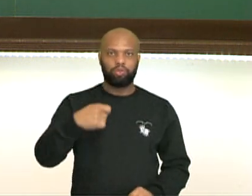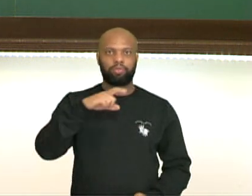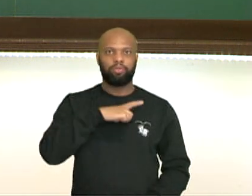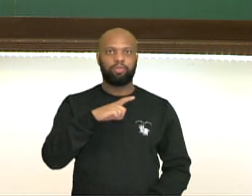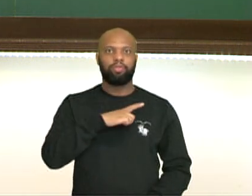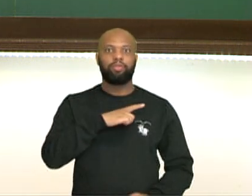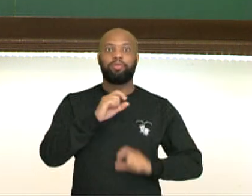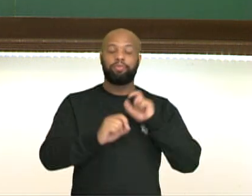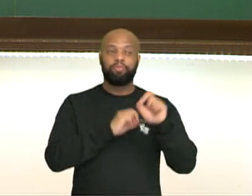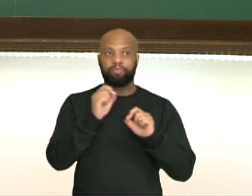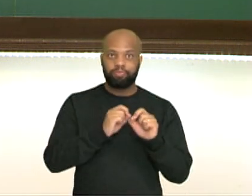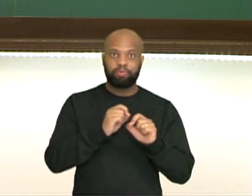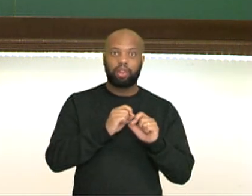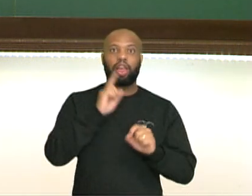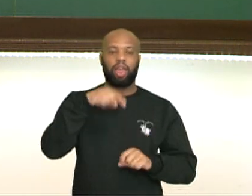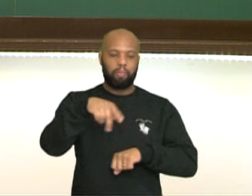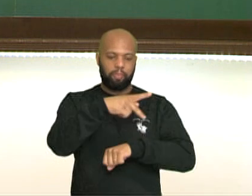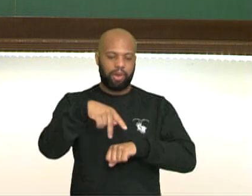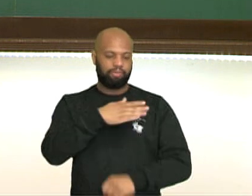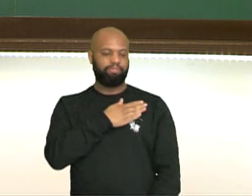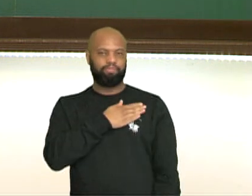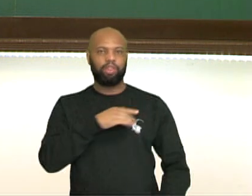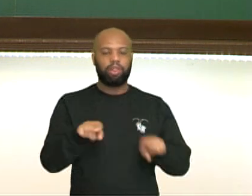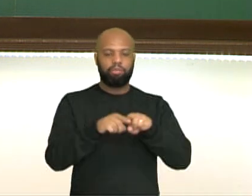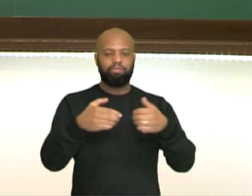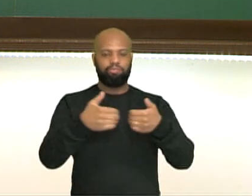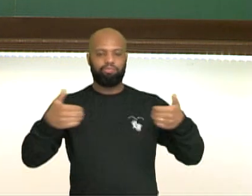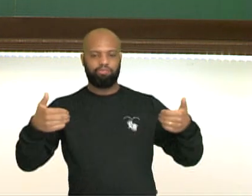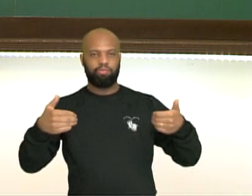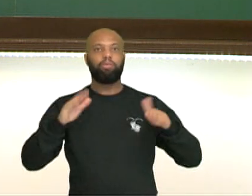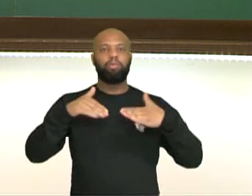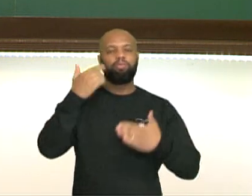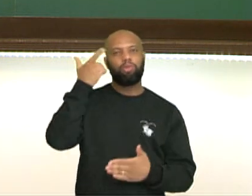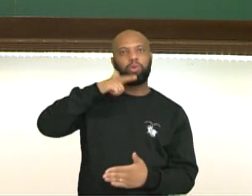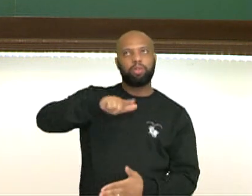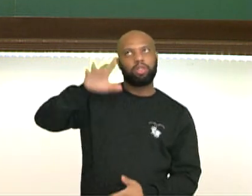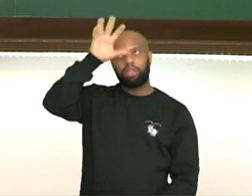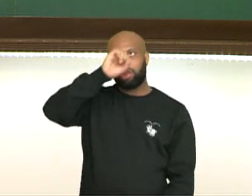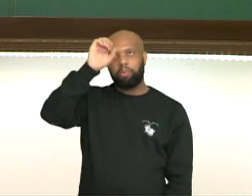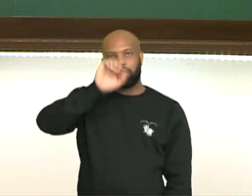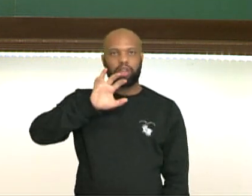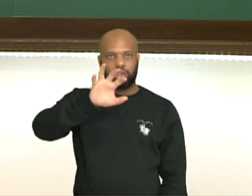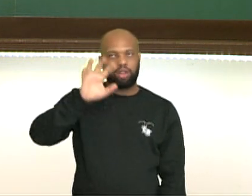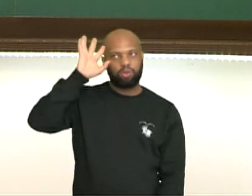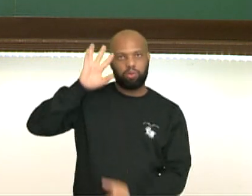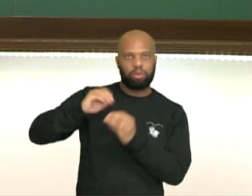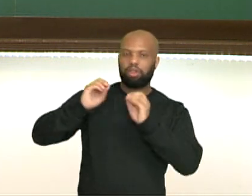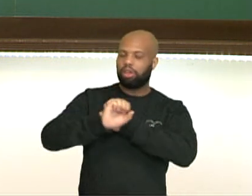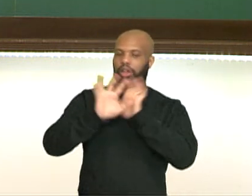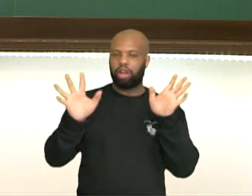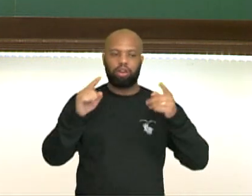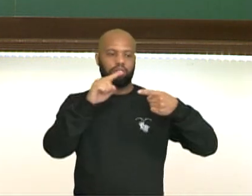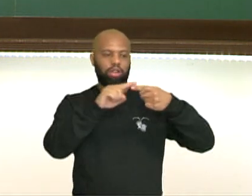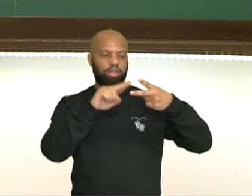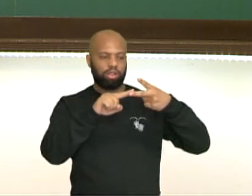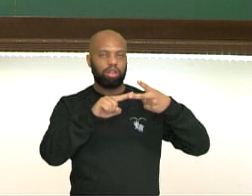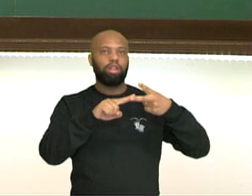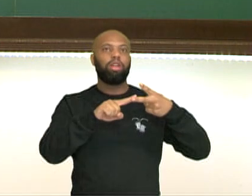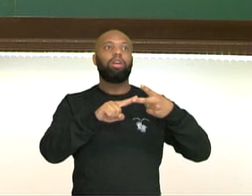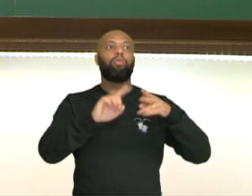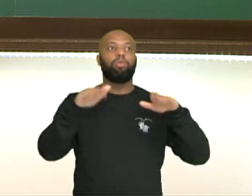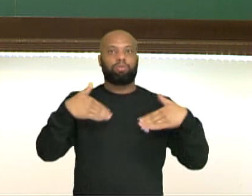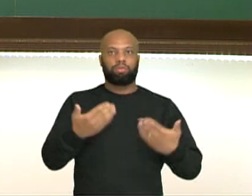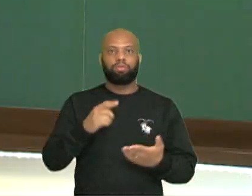nacionalismo e o separatismo. Para que a gente atinja essa metodologia, a gente tenha um entendimento claro sobre esses dois aspectos, nós vamos